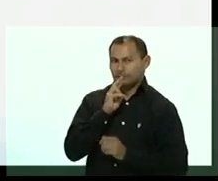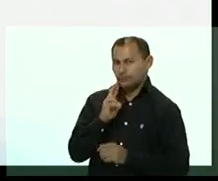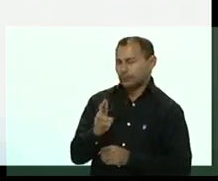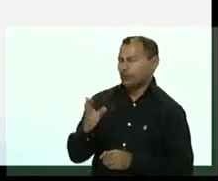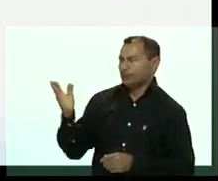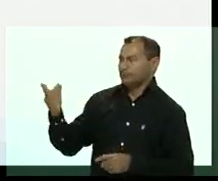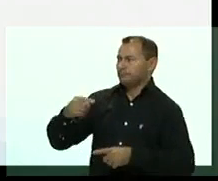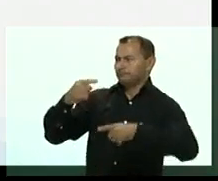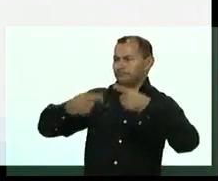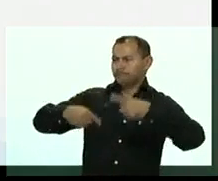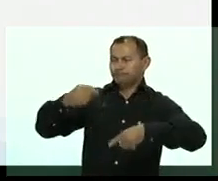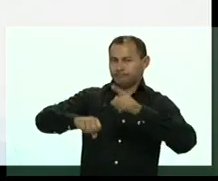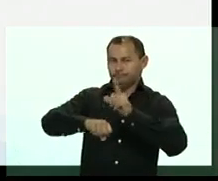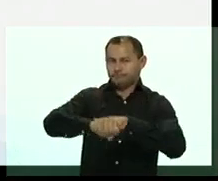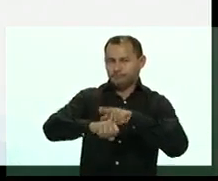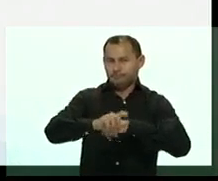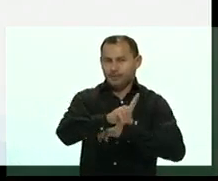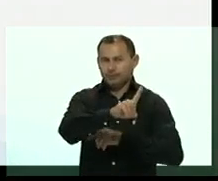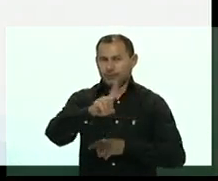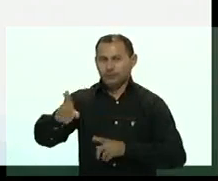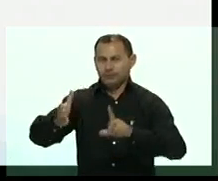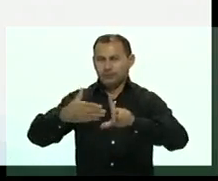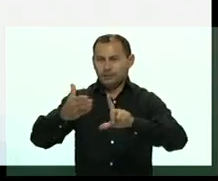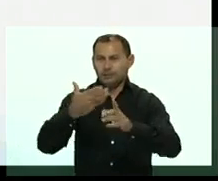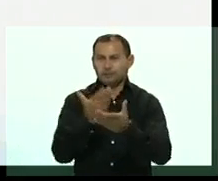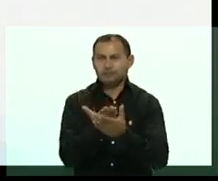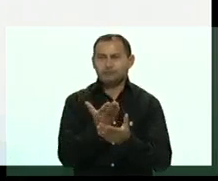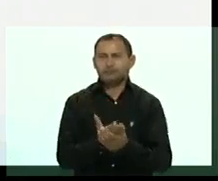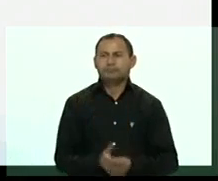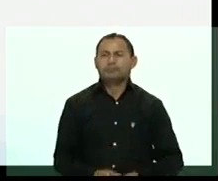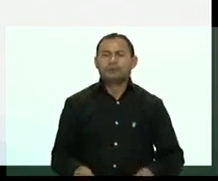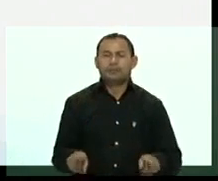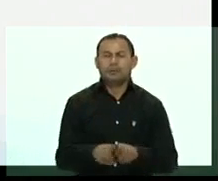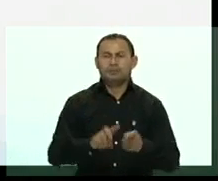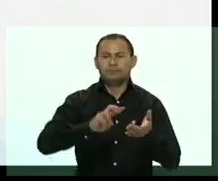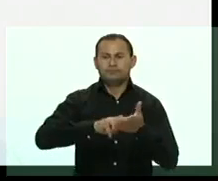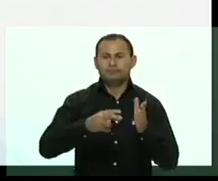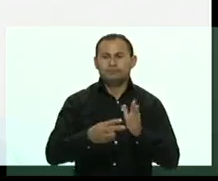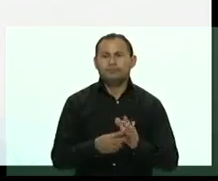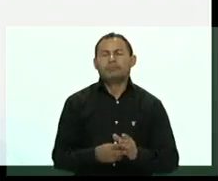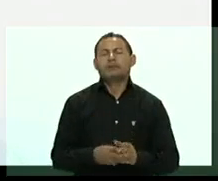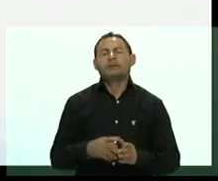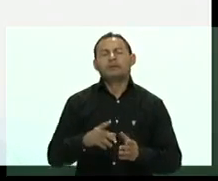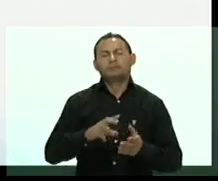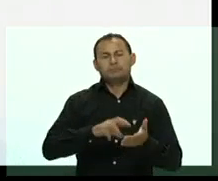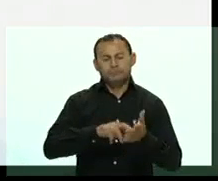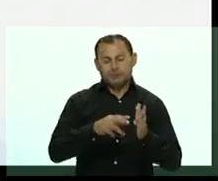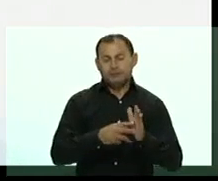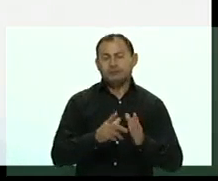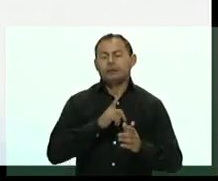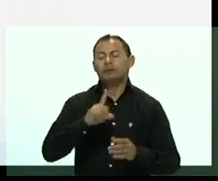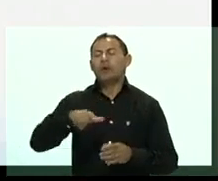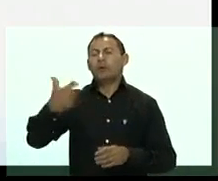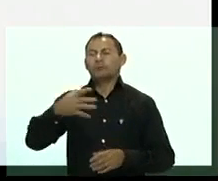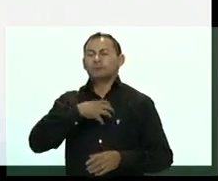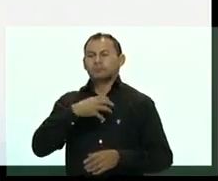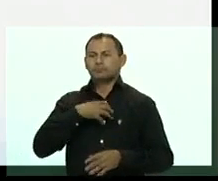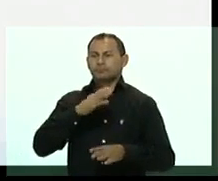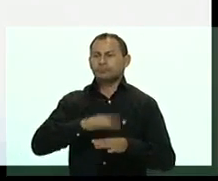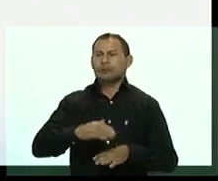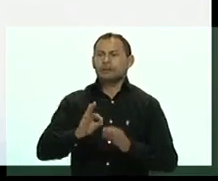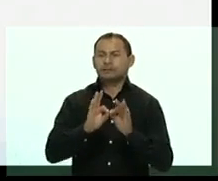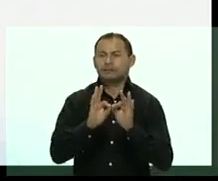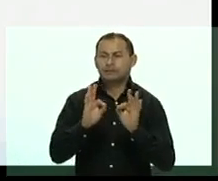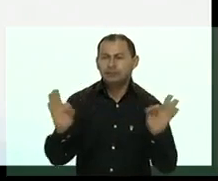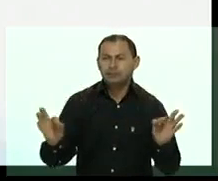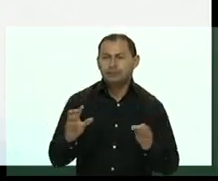e vamos discutir no decorrer da nossa aula. Então, além da definição, existe outra maneira mais